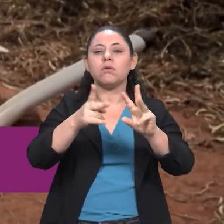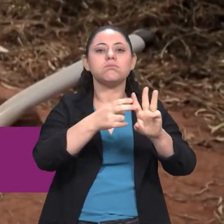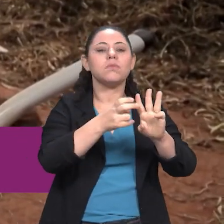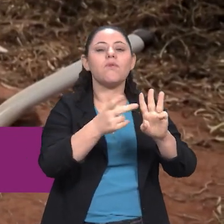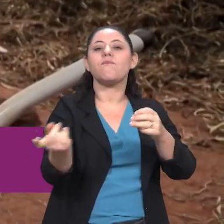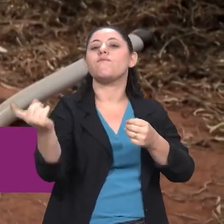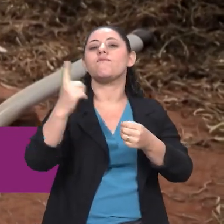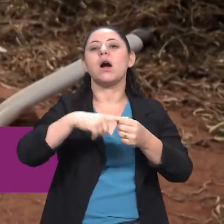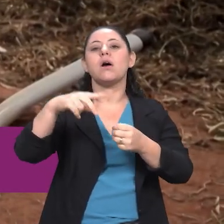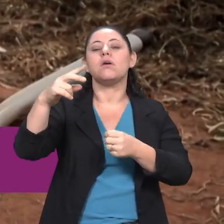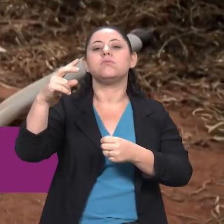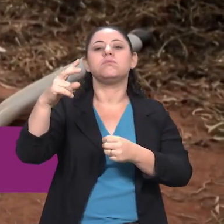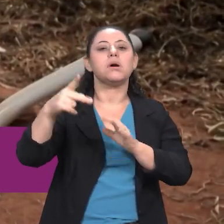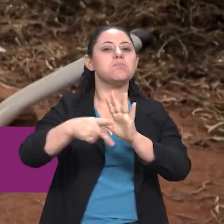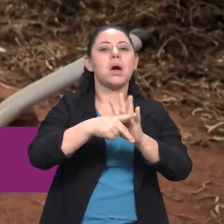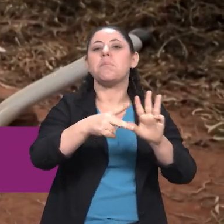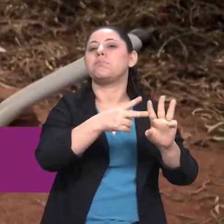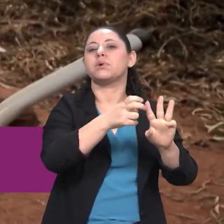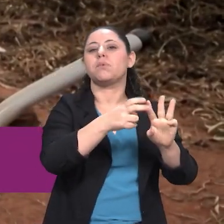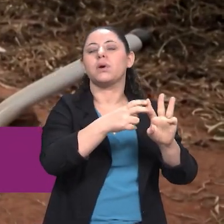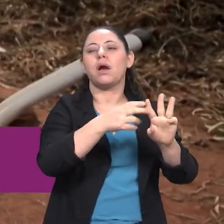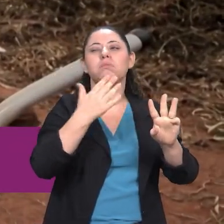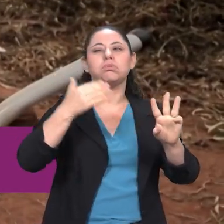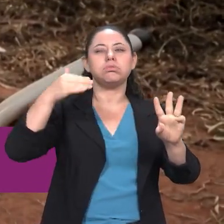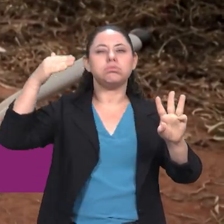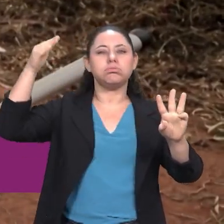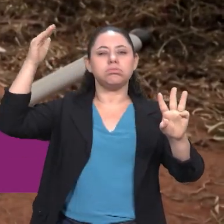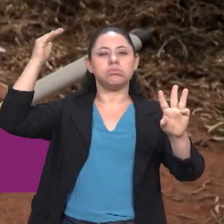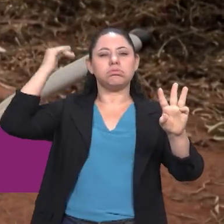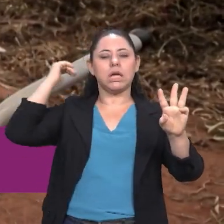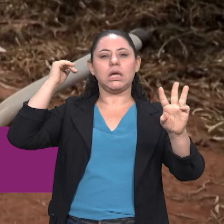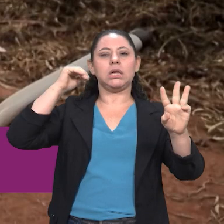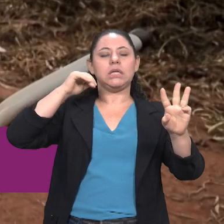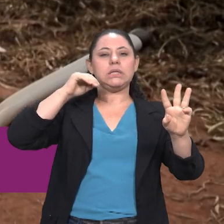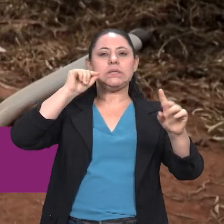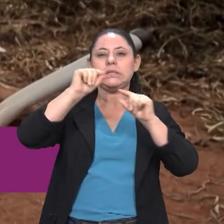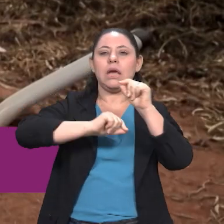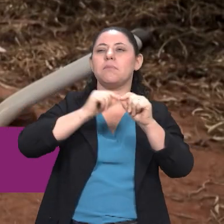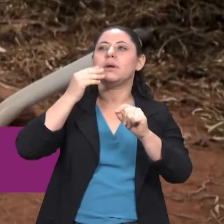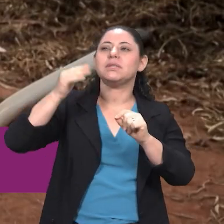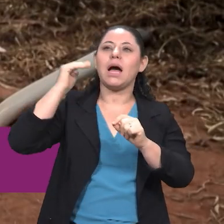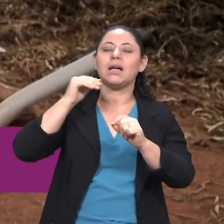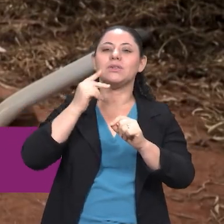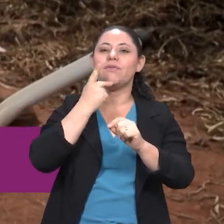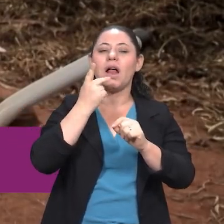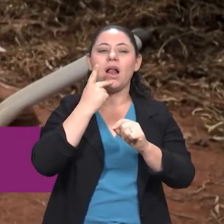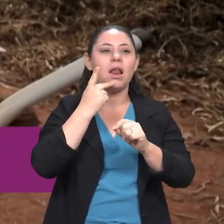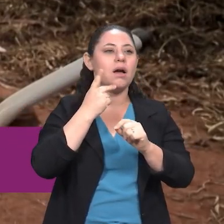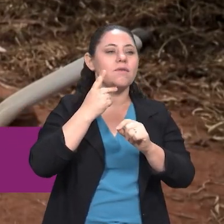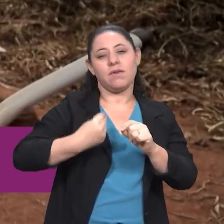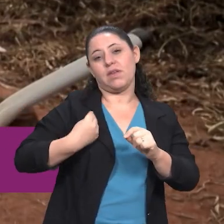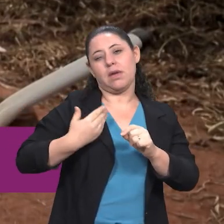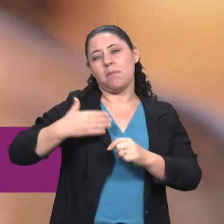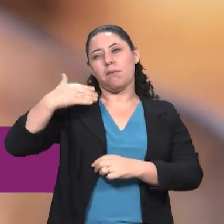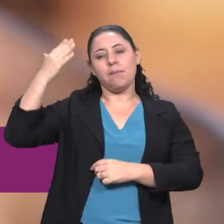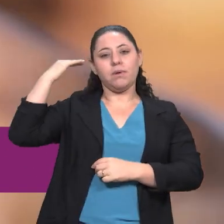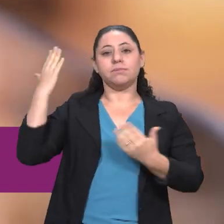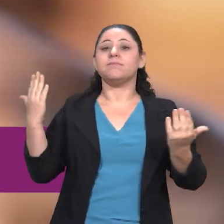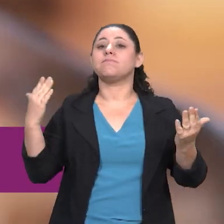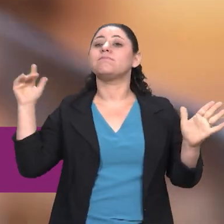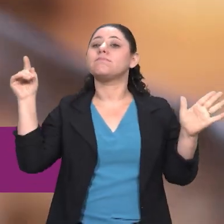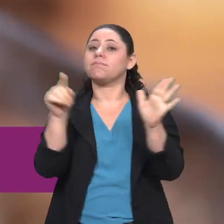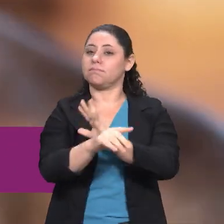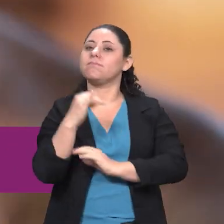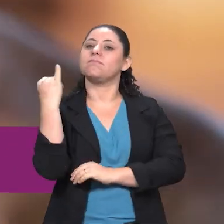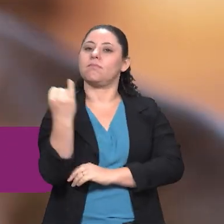na concepção originária, romântica, idílica que esses indígenas têm na frente? Essa é uma pergunta importante quando